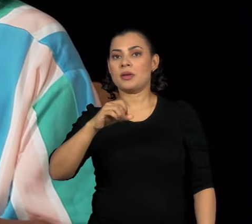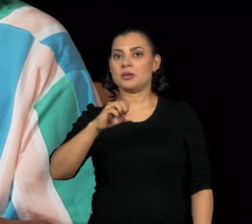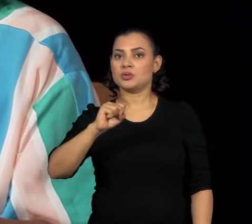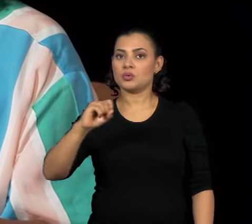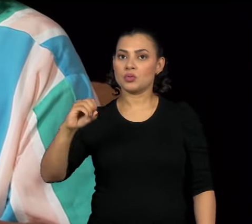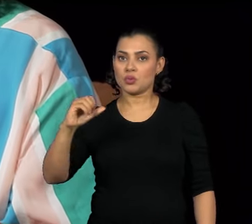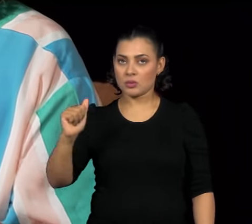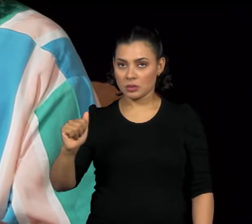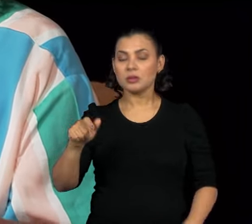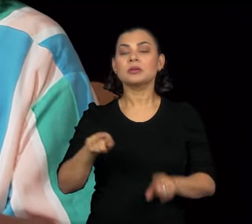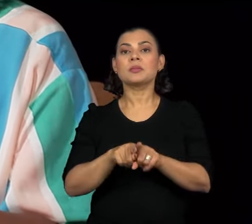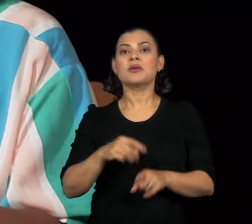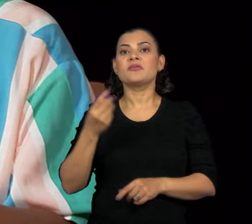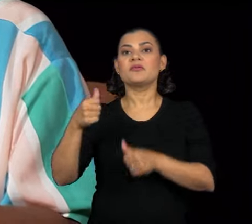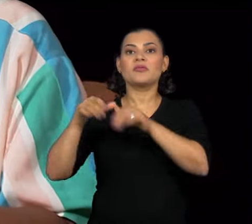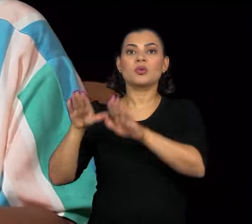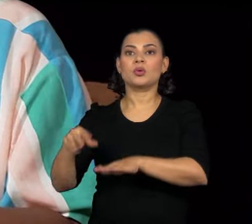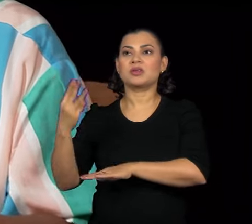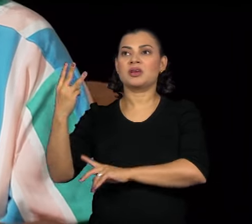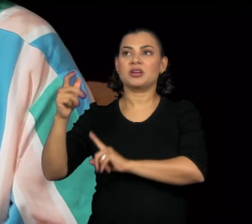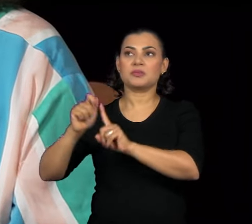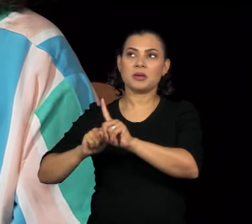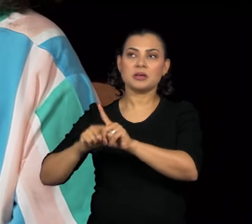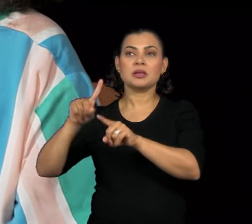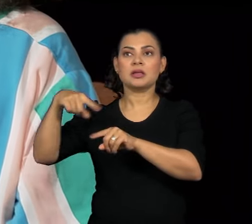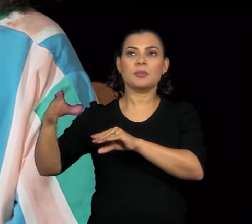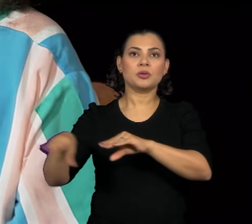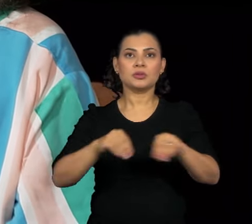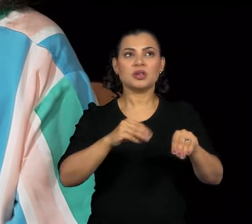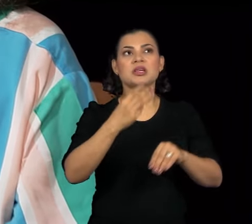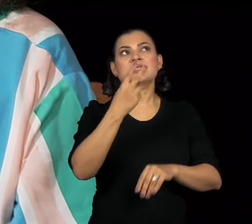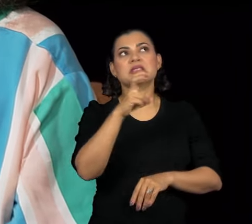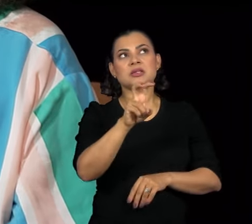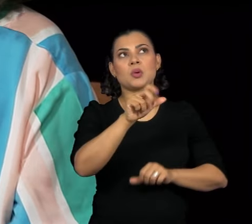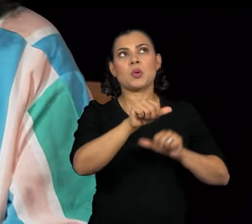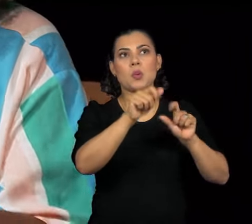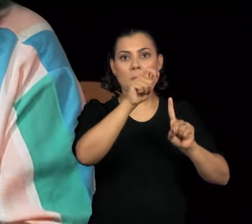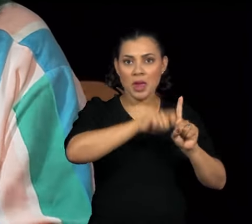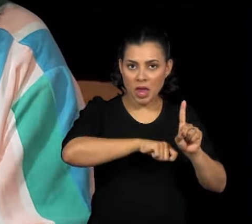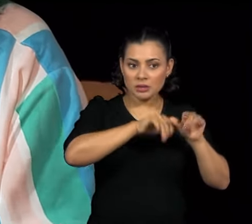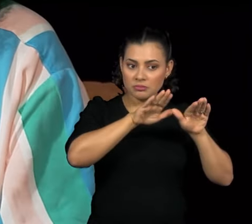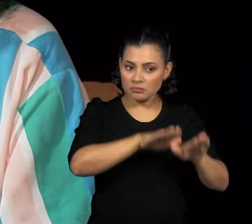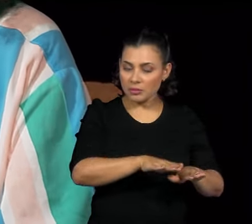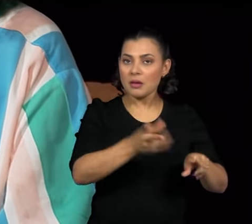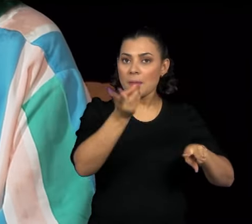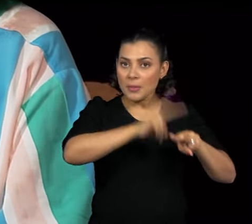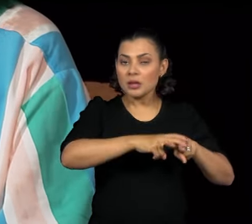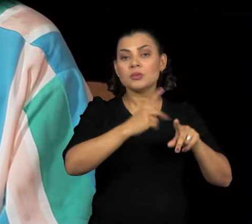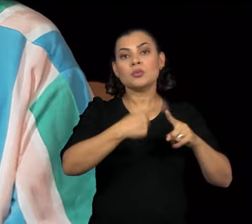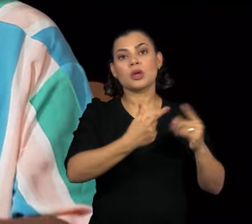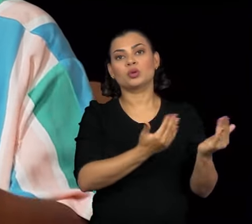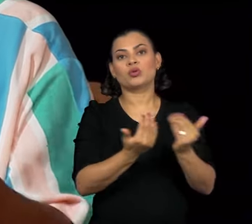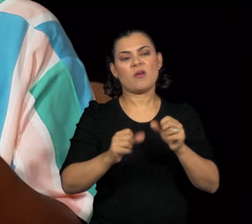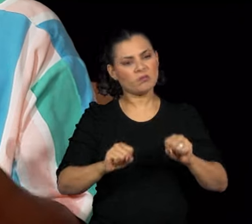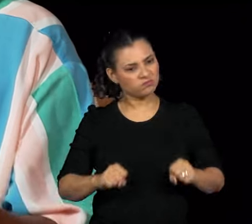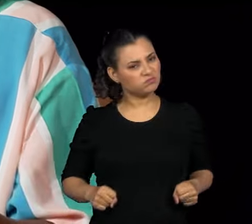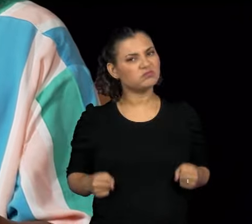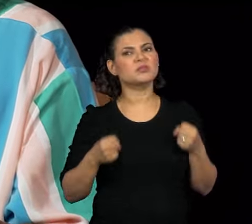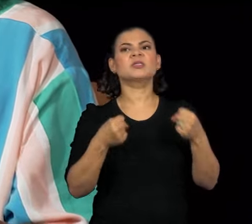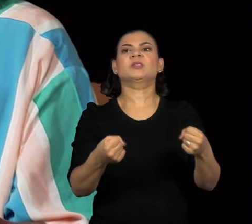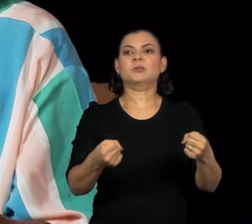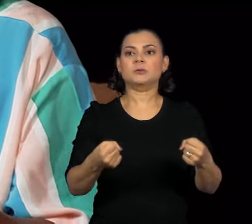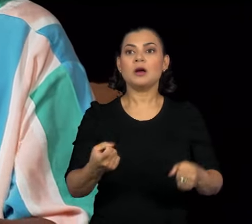ali 3 meses, depois eu acho que 5 meses, porque era uma juventude muito aguerrida, com